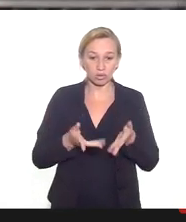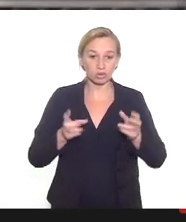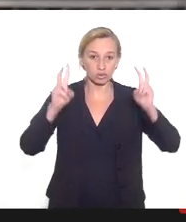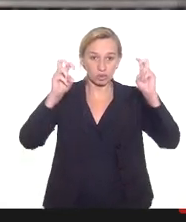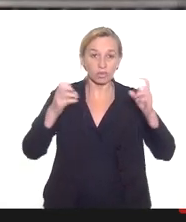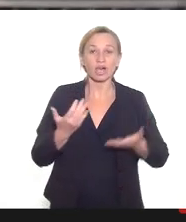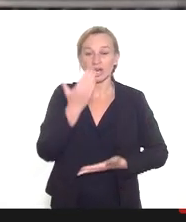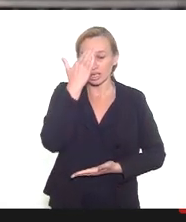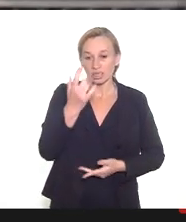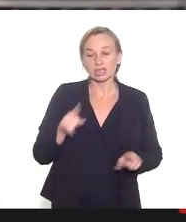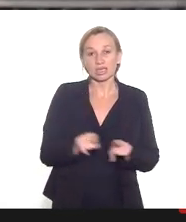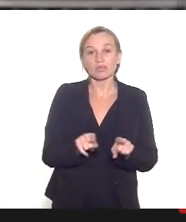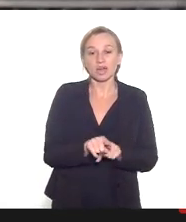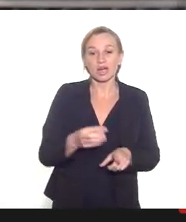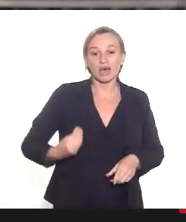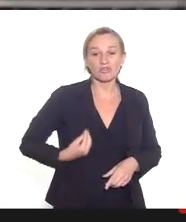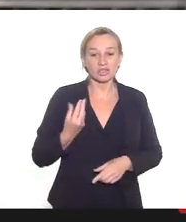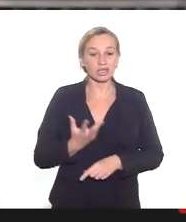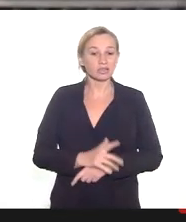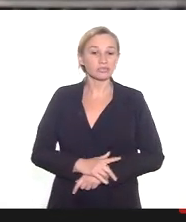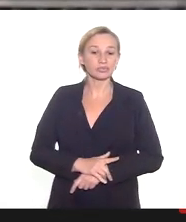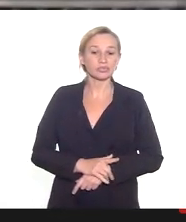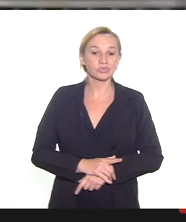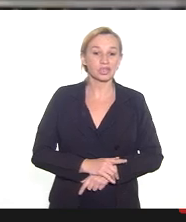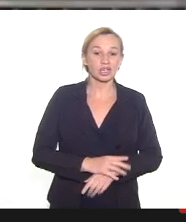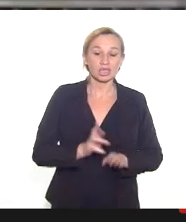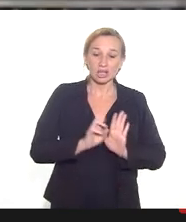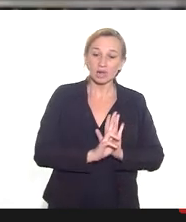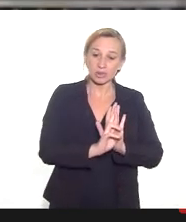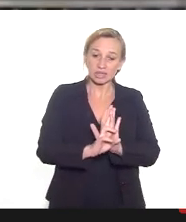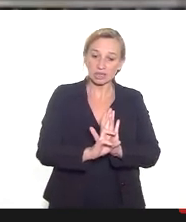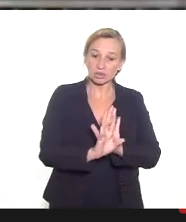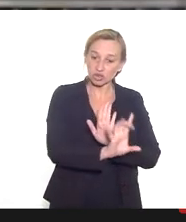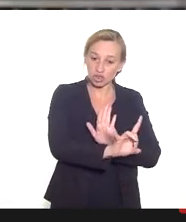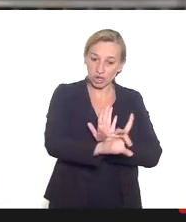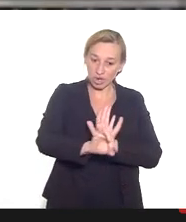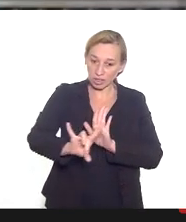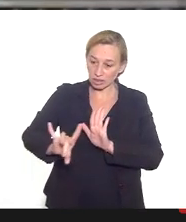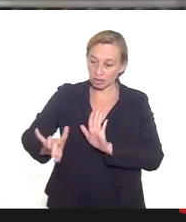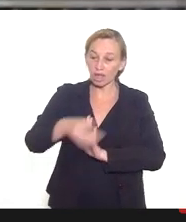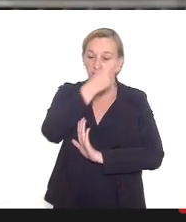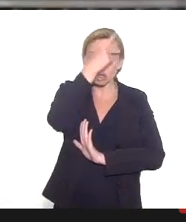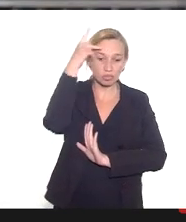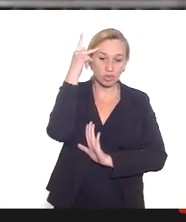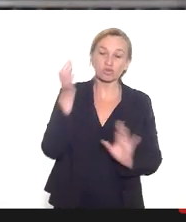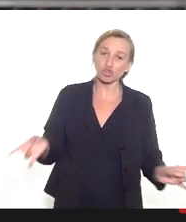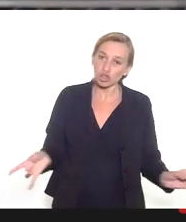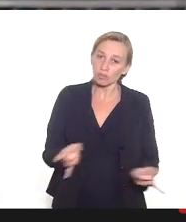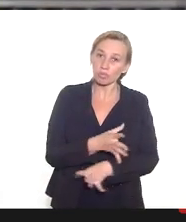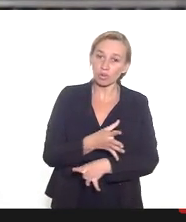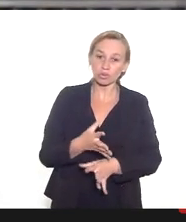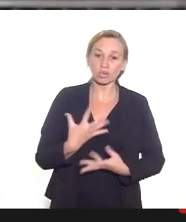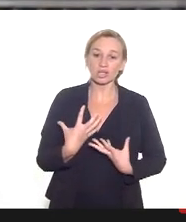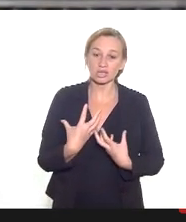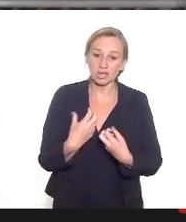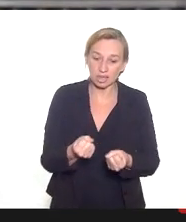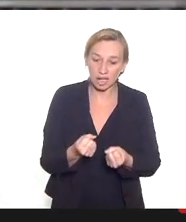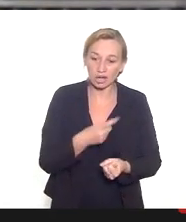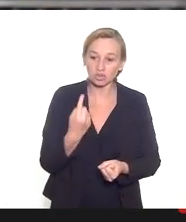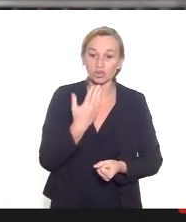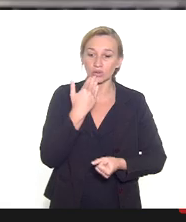também agradecer aqui a presença das representações das pessoas que prontamente atenderam